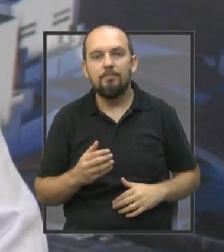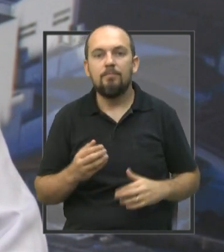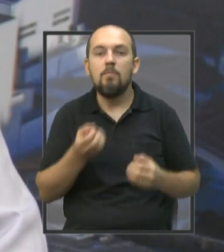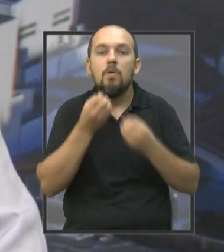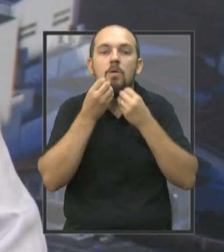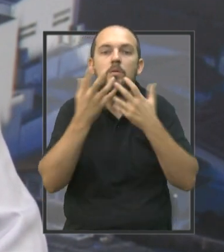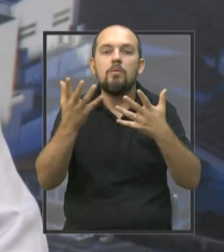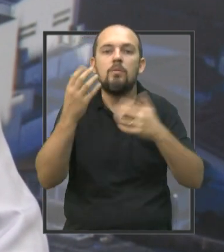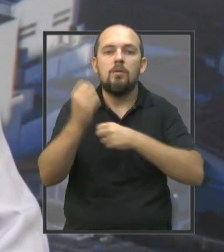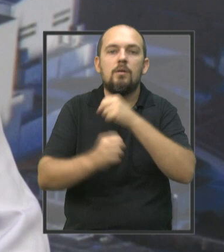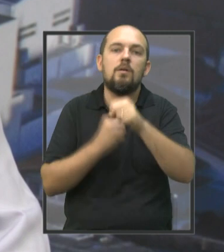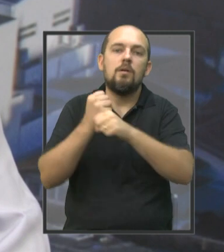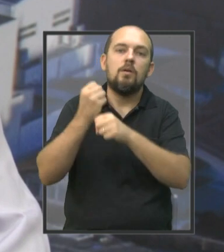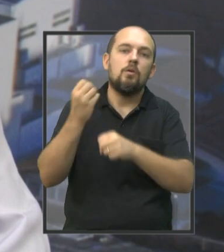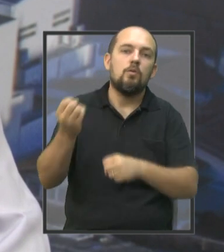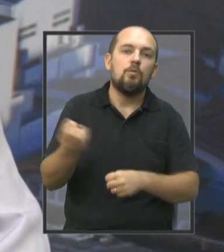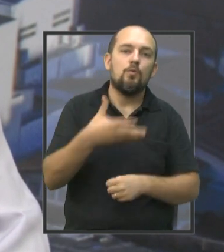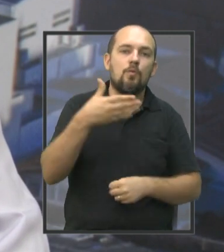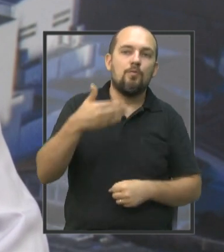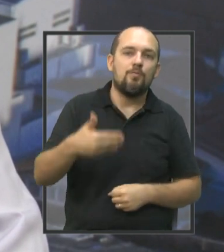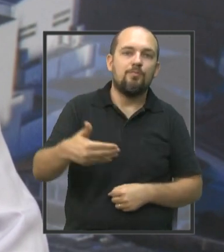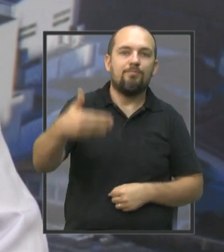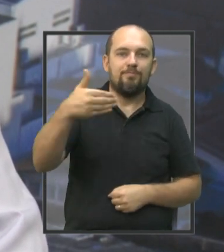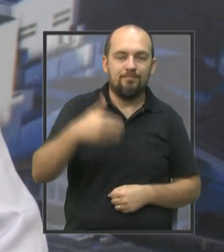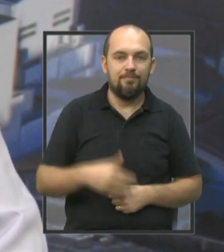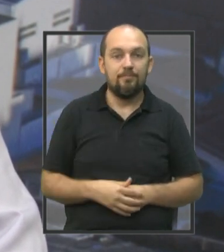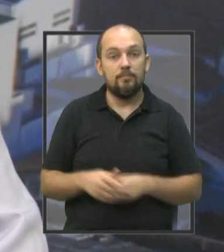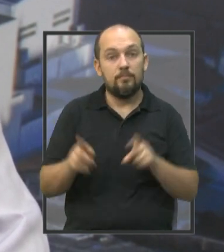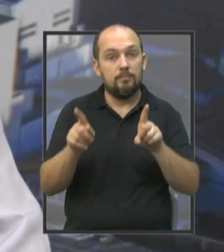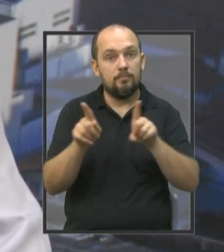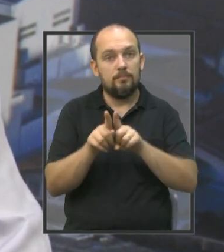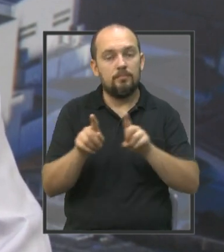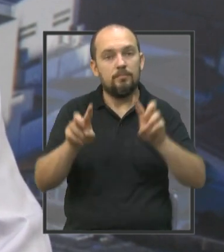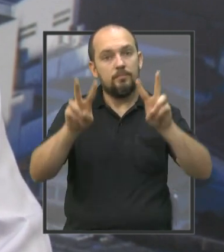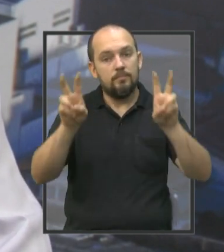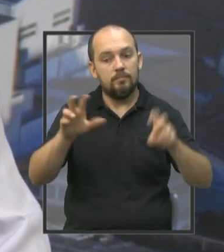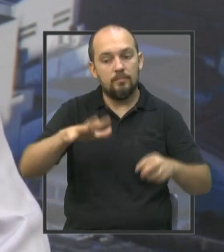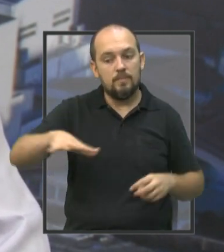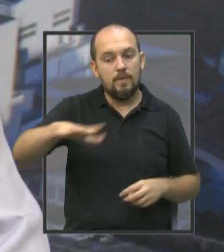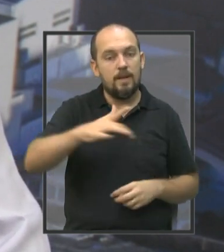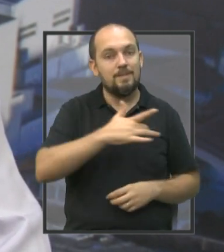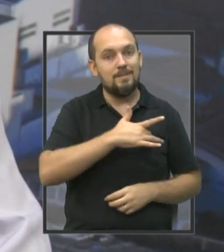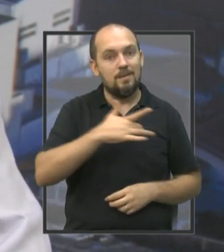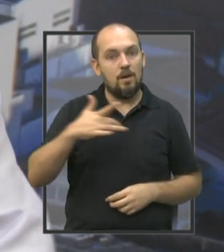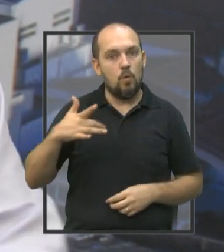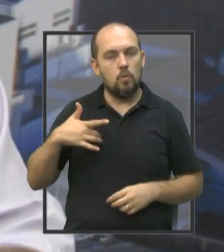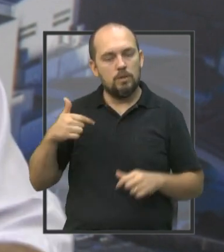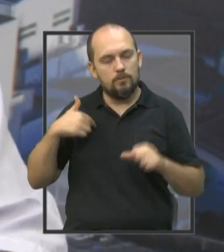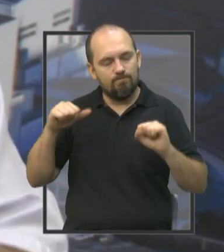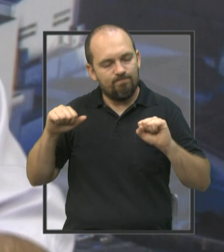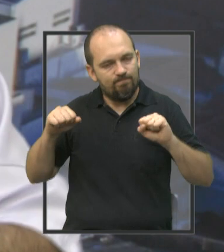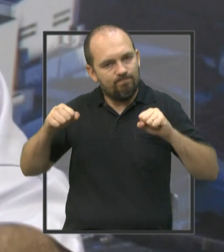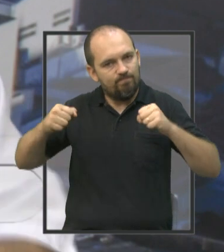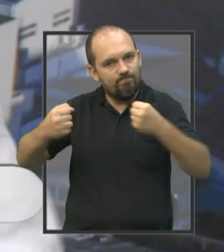Ano Novo, e que a área da saúde, que é a área que eu defendo com mais